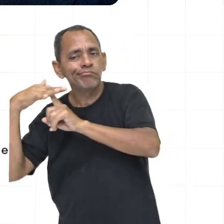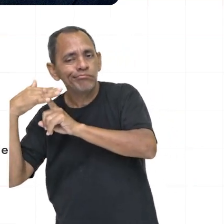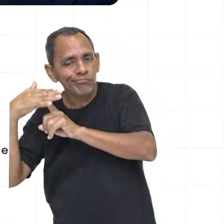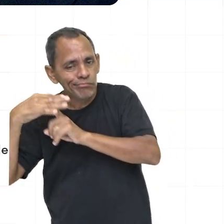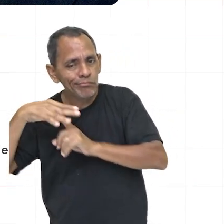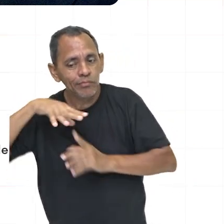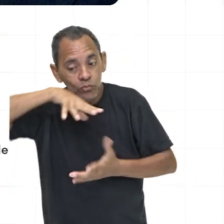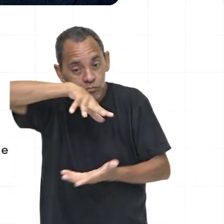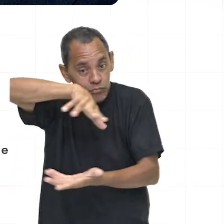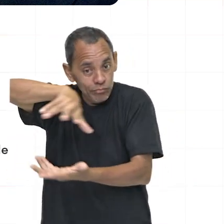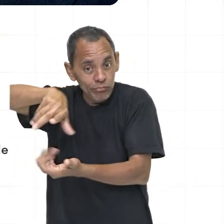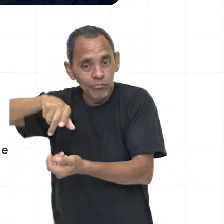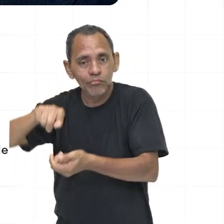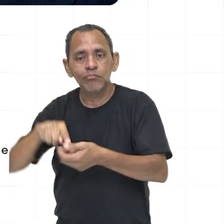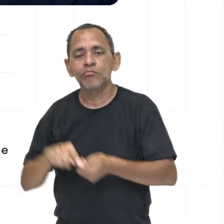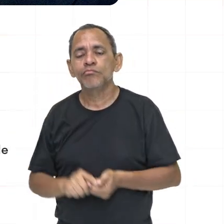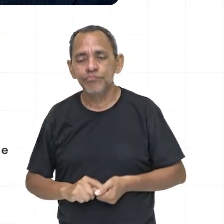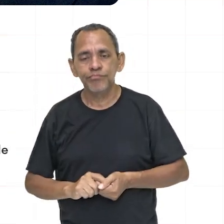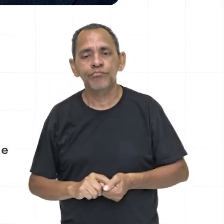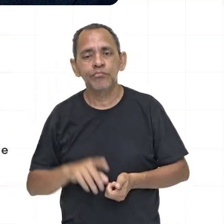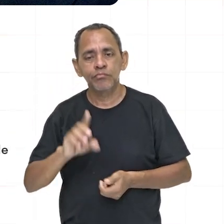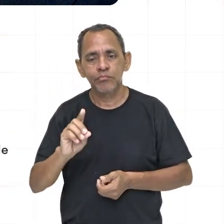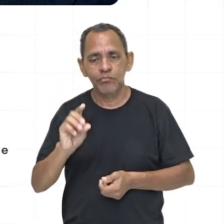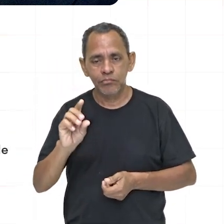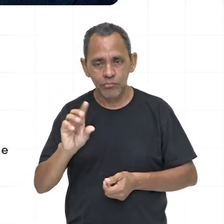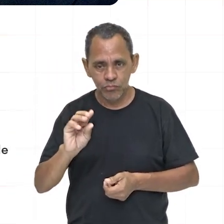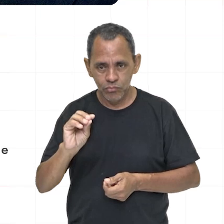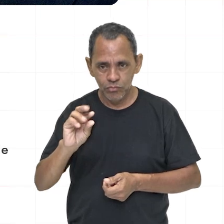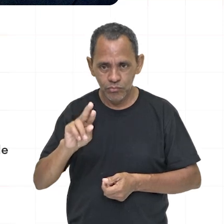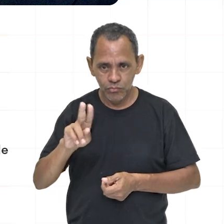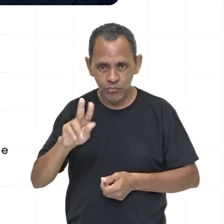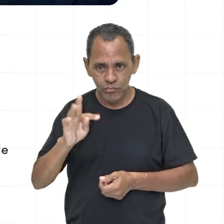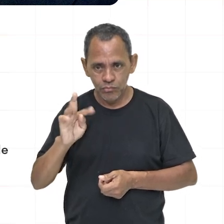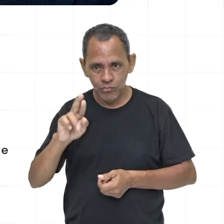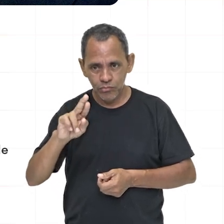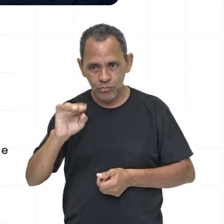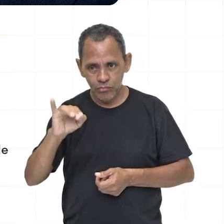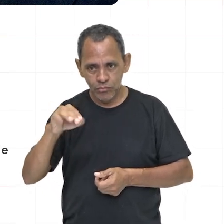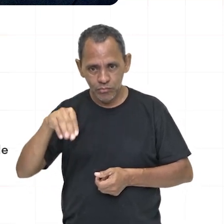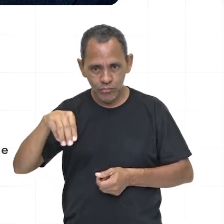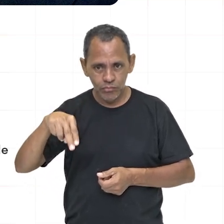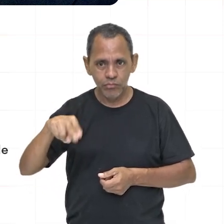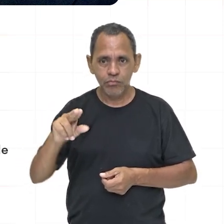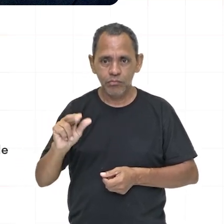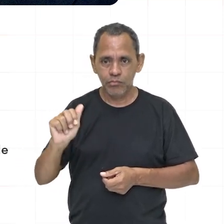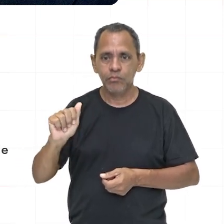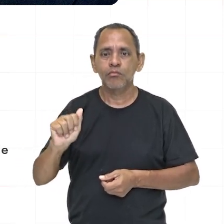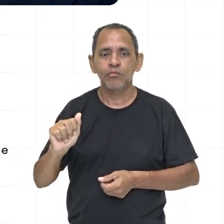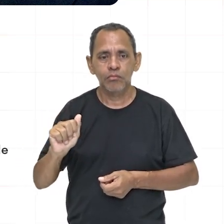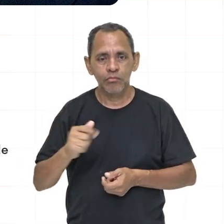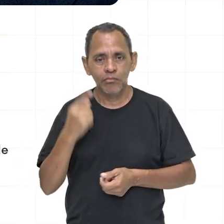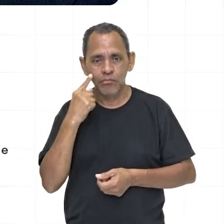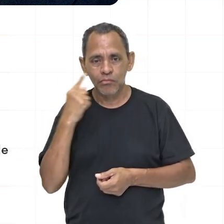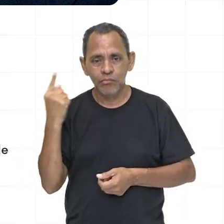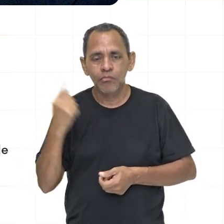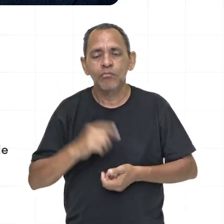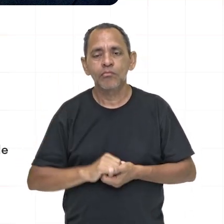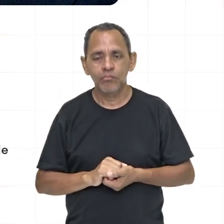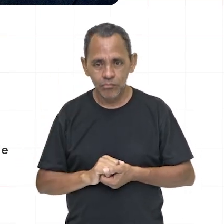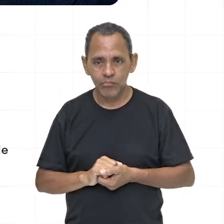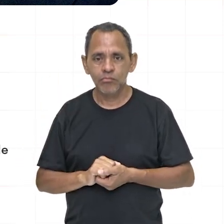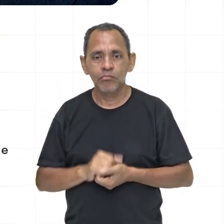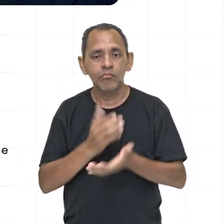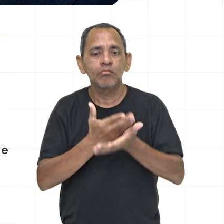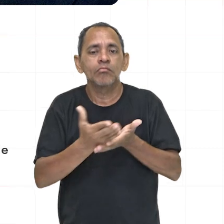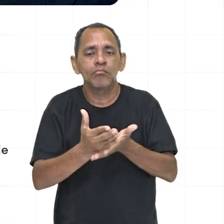global, que ficou conhecida como doutrina Truman. E aí foi anunciado, na época, um plano de apoio